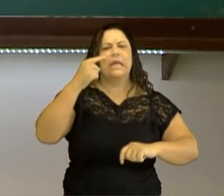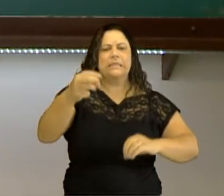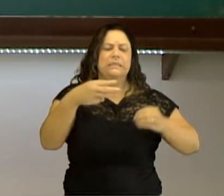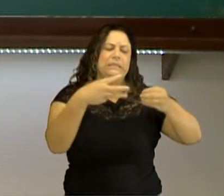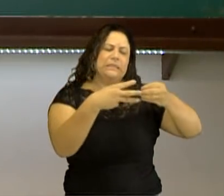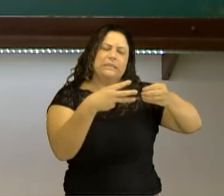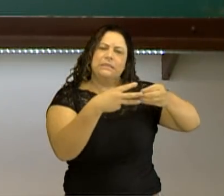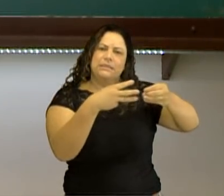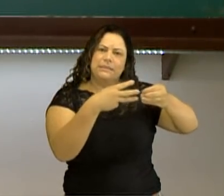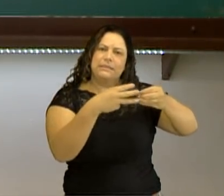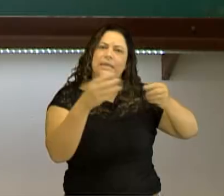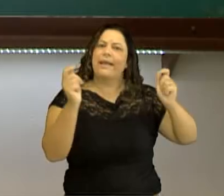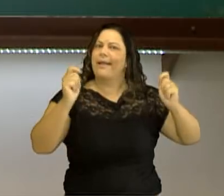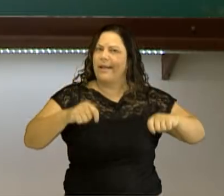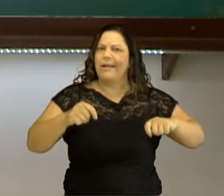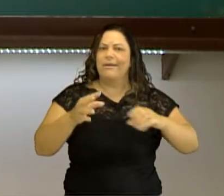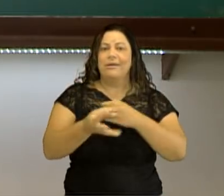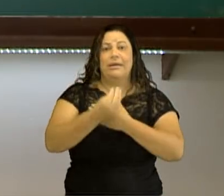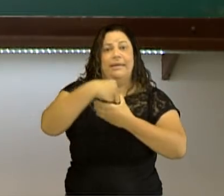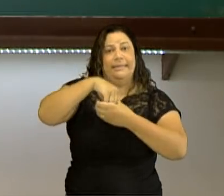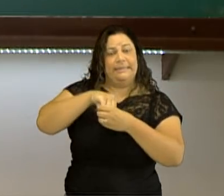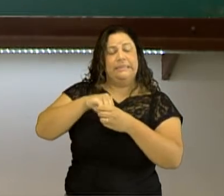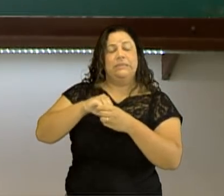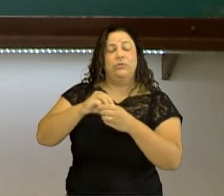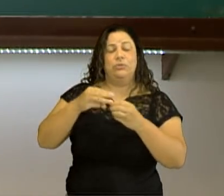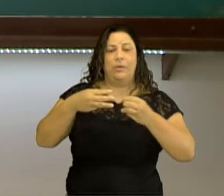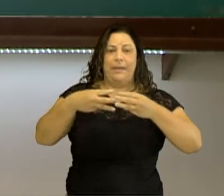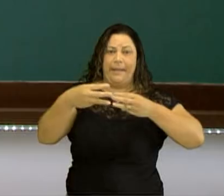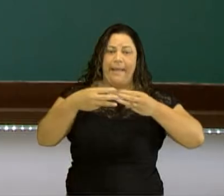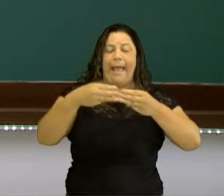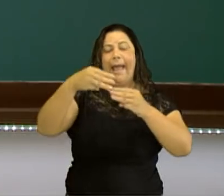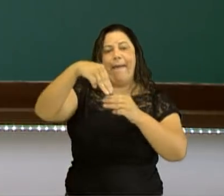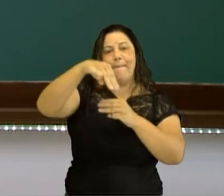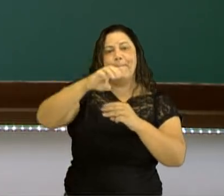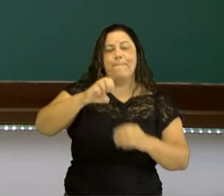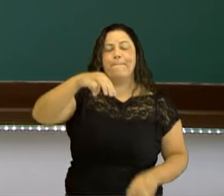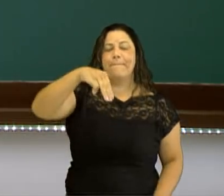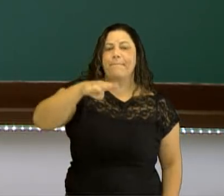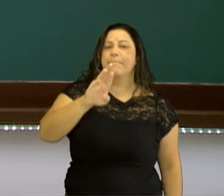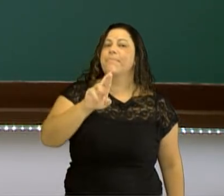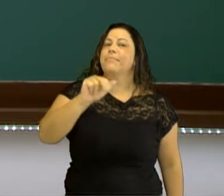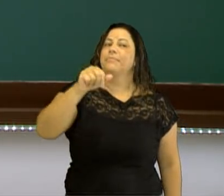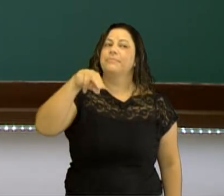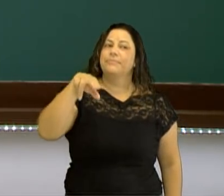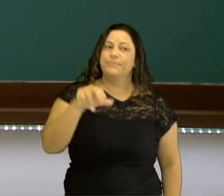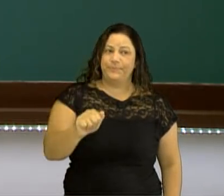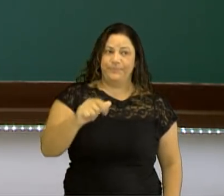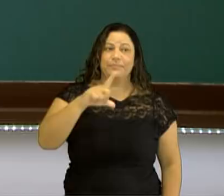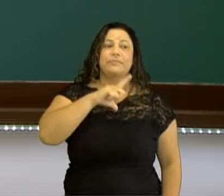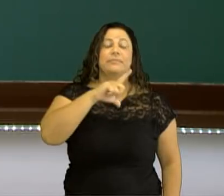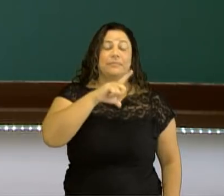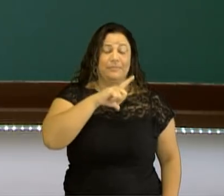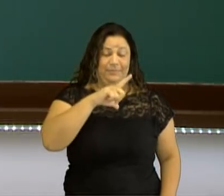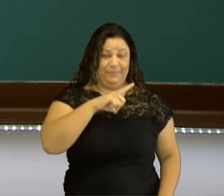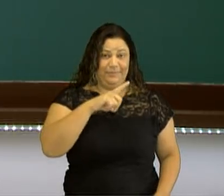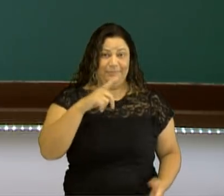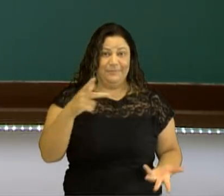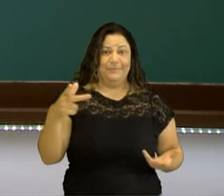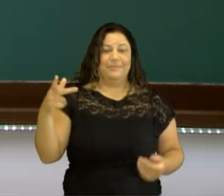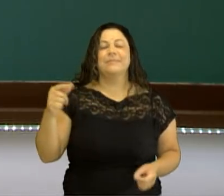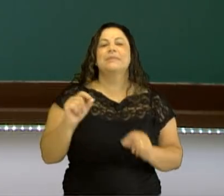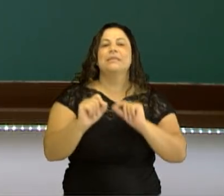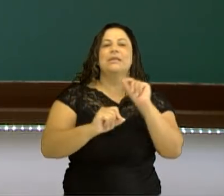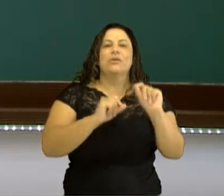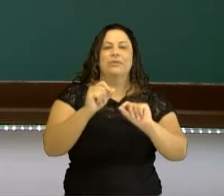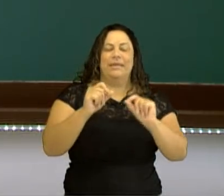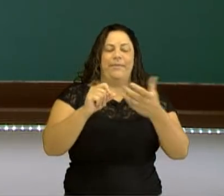assim? Então, lá nas nossas células, a membrana plasmática, uma parte dela é constituída de proteínas e